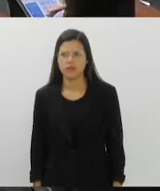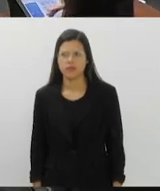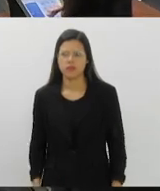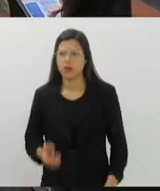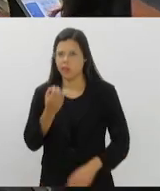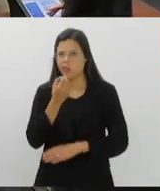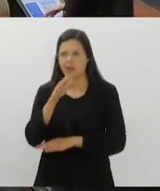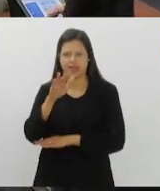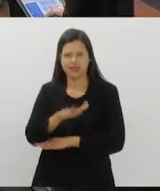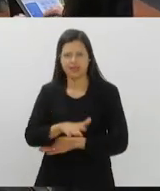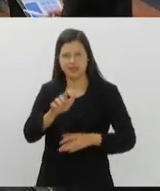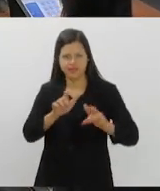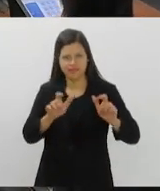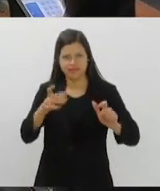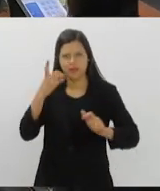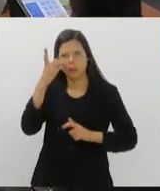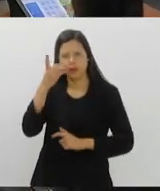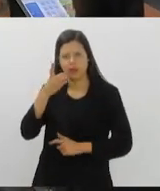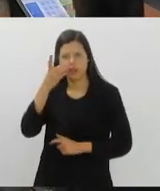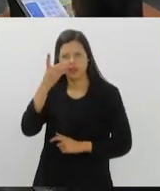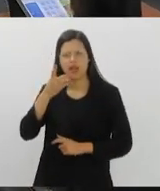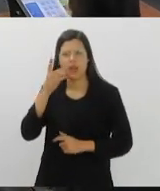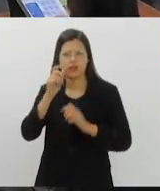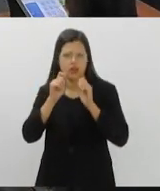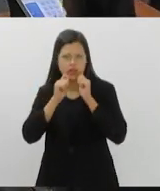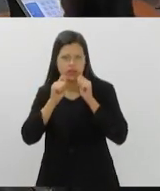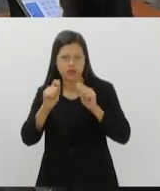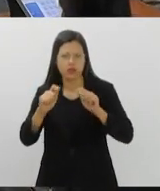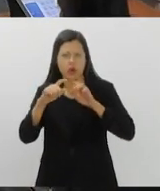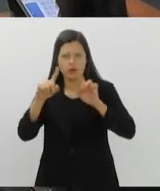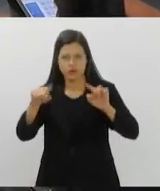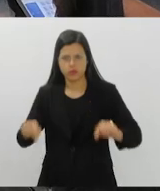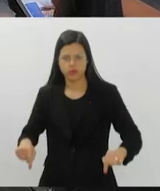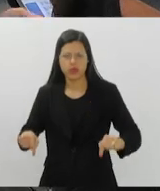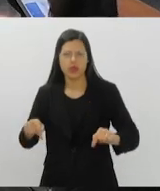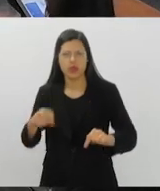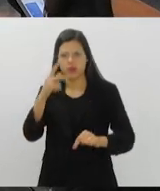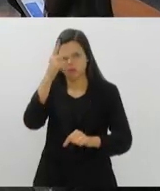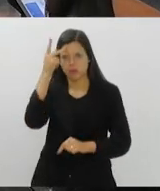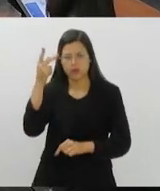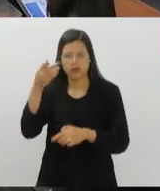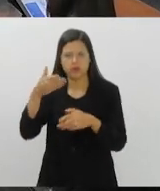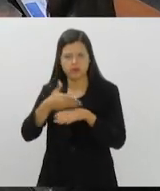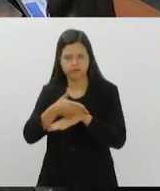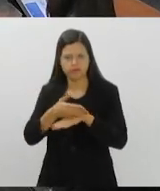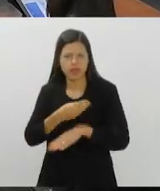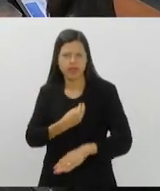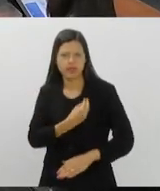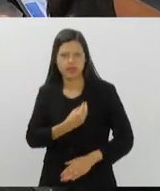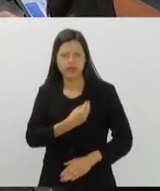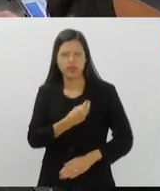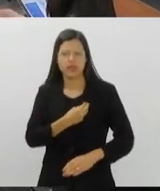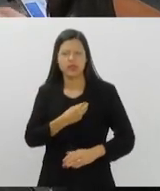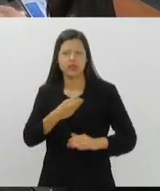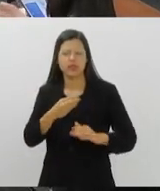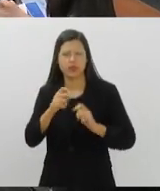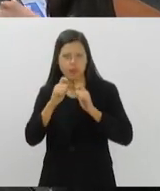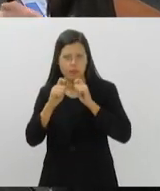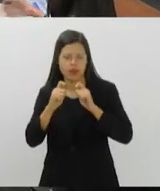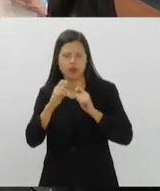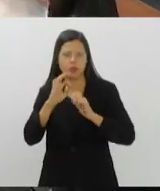Boa tarde, senhoras e senhores deputados, assessores, servidores, público presente, imprensa. Sejam todos